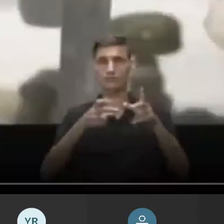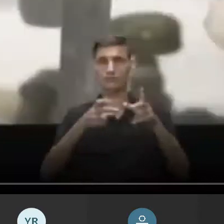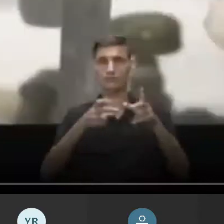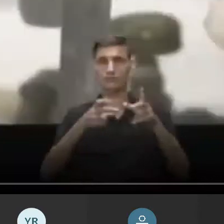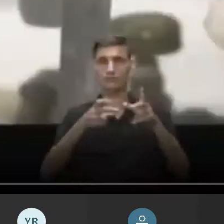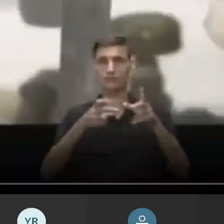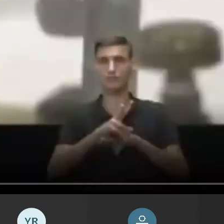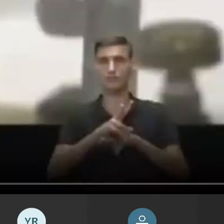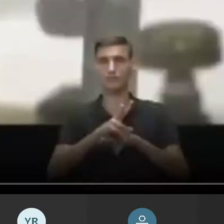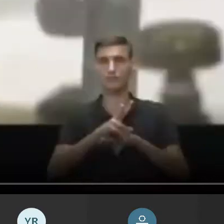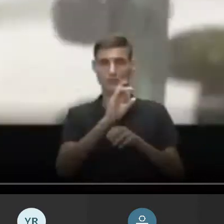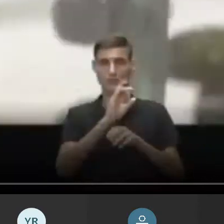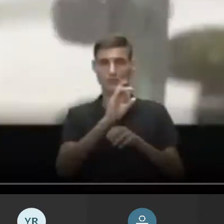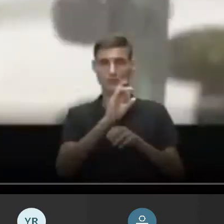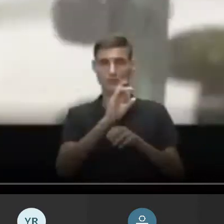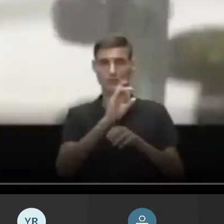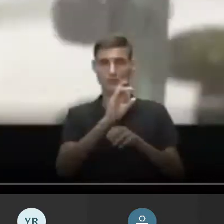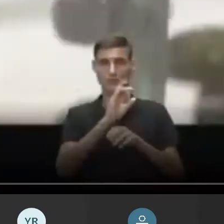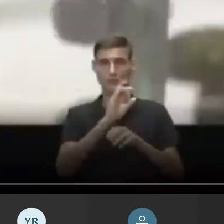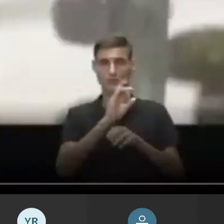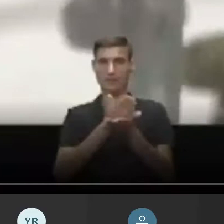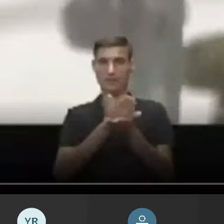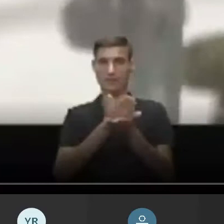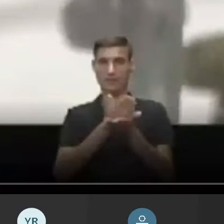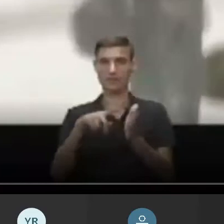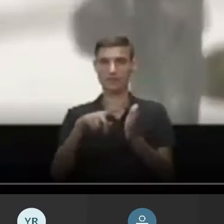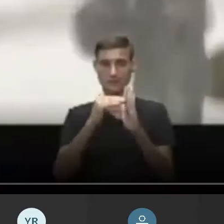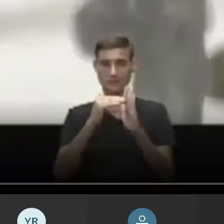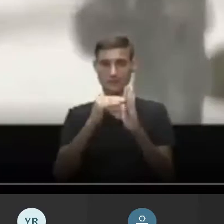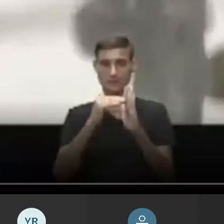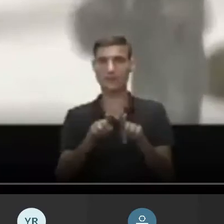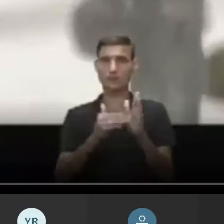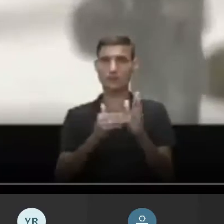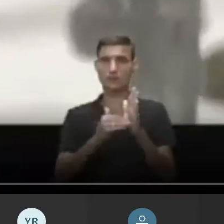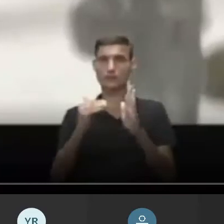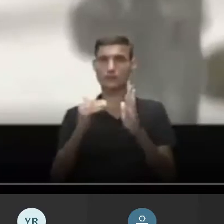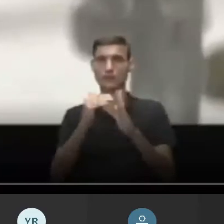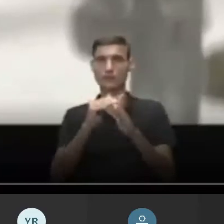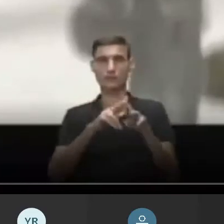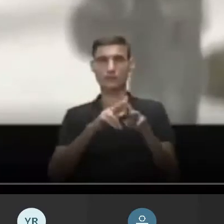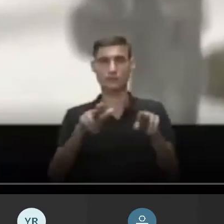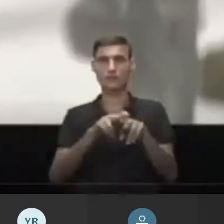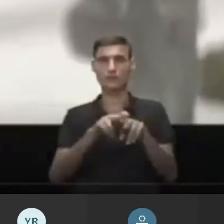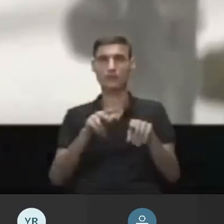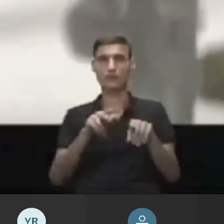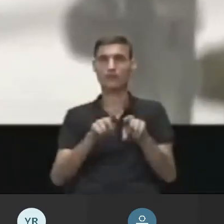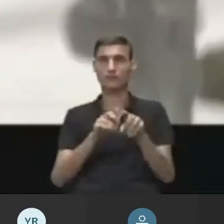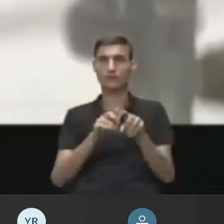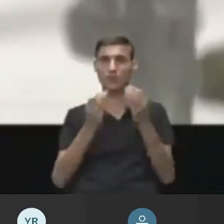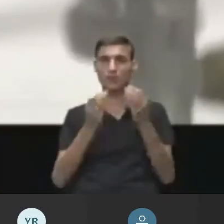parte de baixo é a parte aquosa. Viu? Vê aí a película bem no meio.